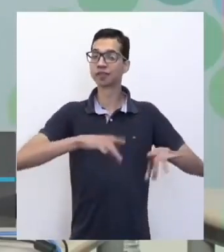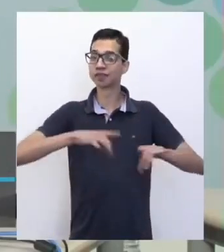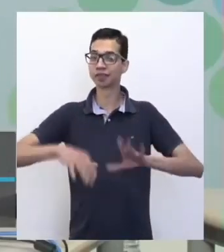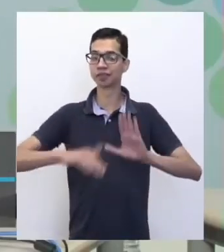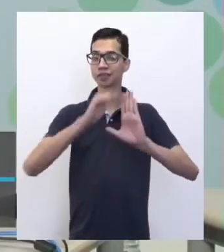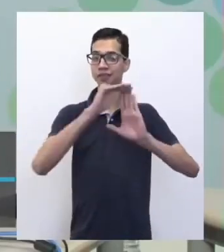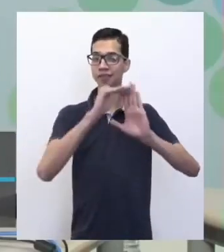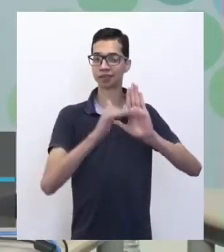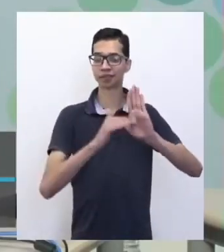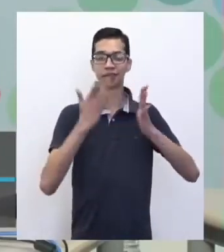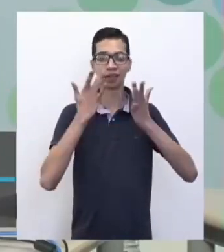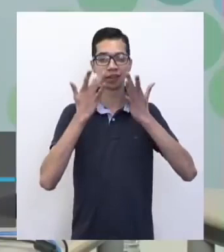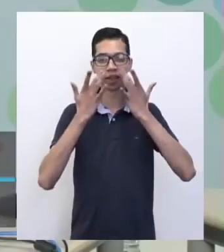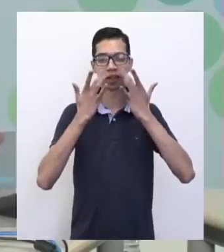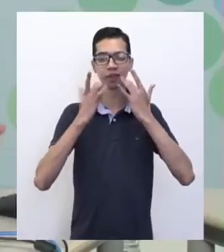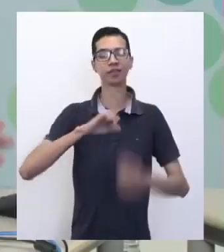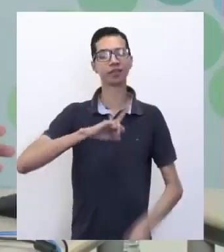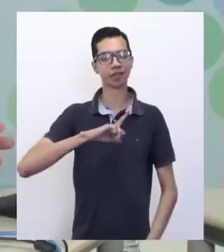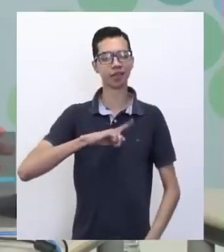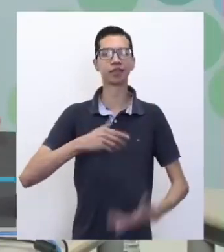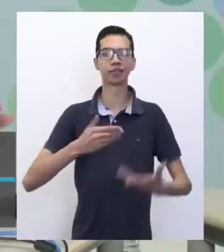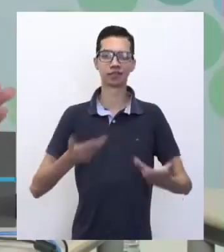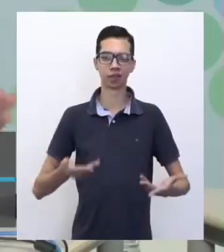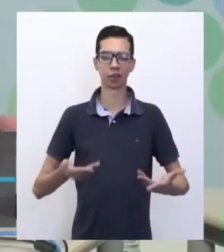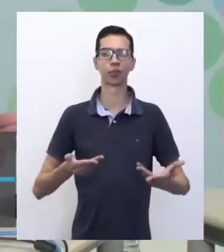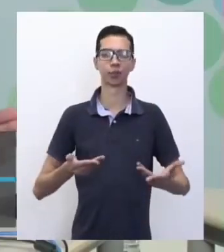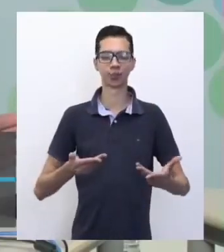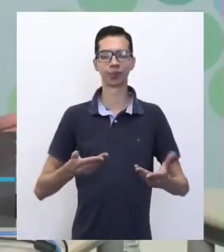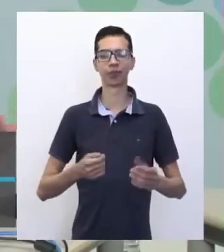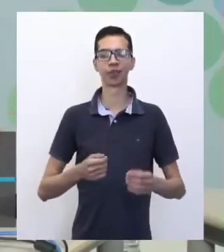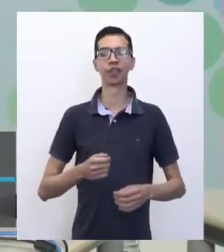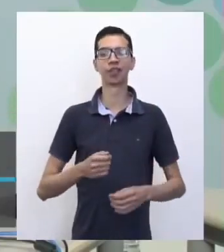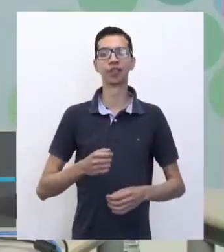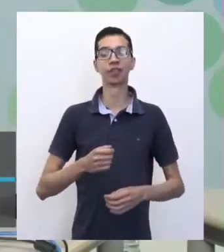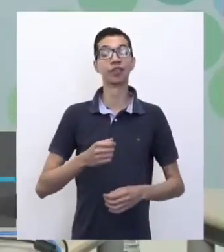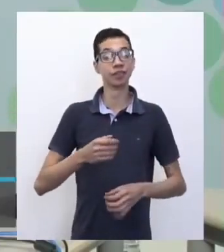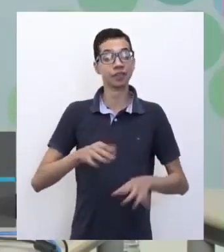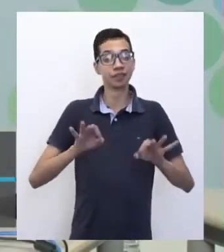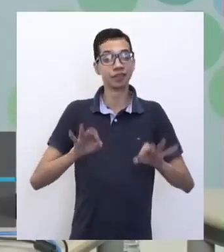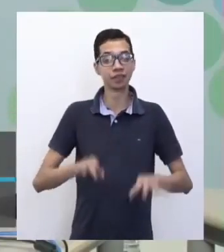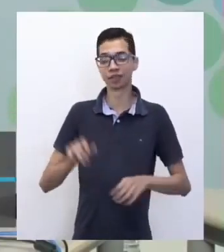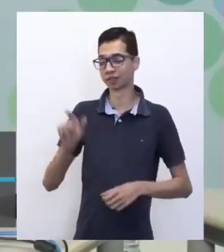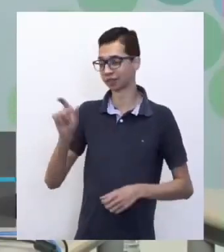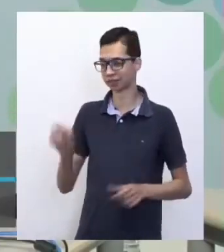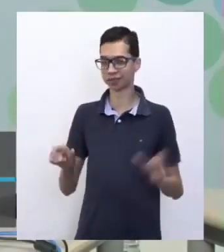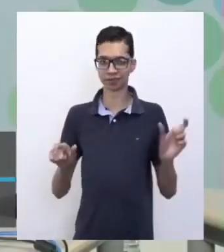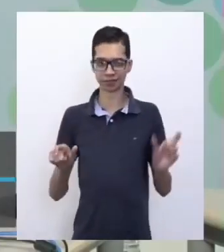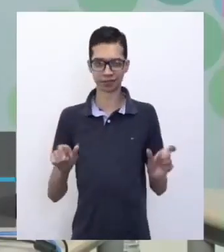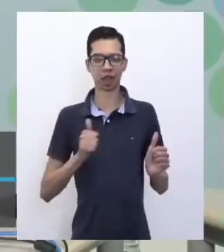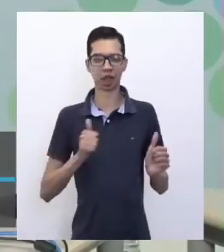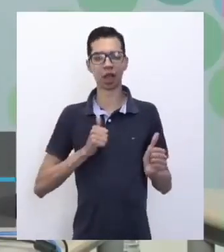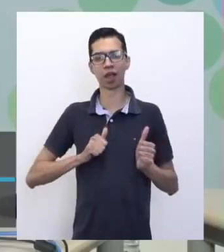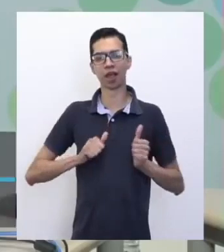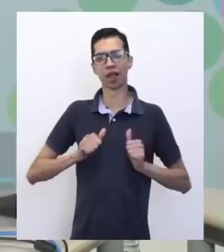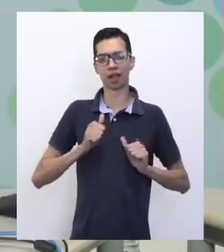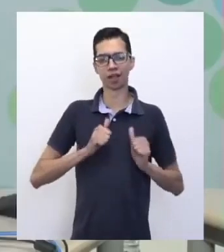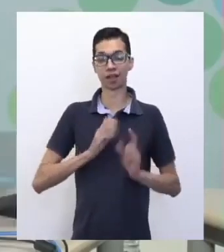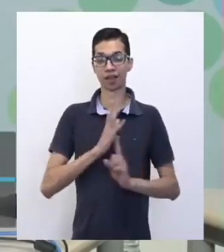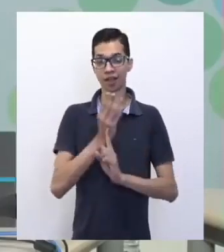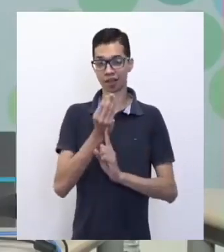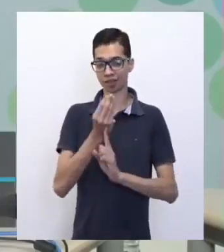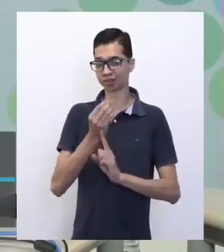já pode ser feita através do roteiro. Com certeza, aqueles dois artistas planejaram um roteiro para passar a peça. E,